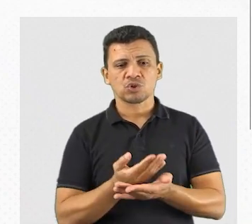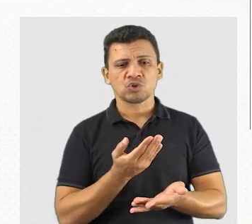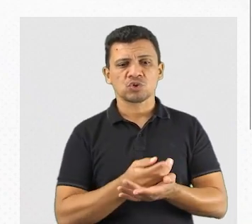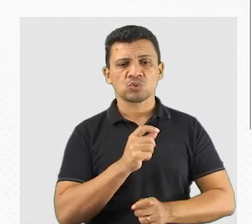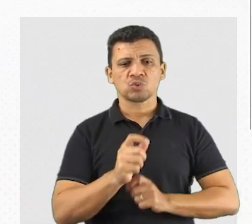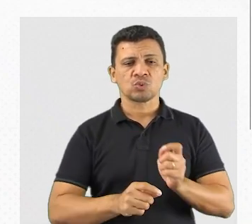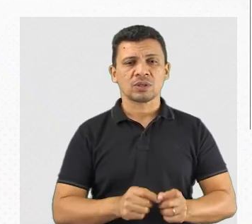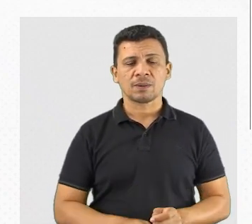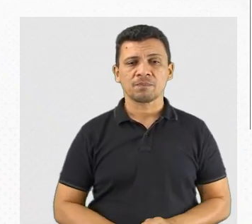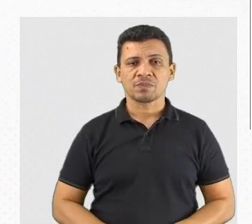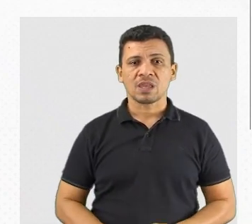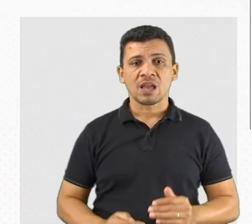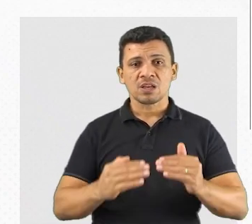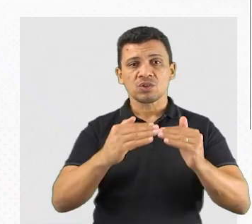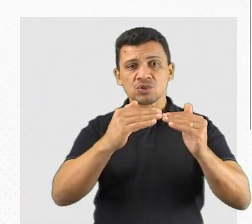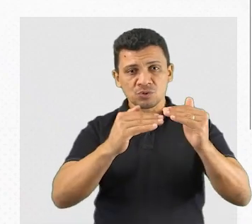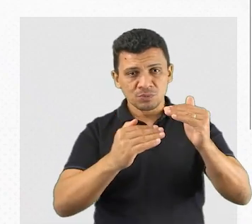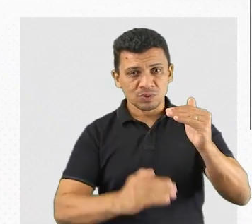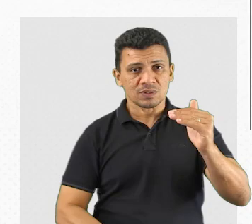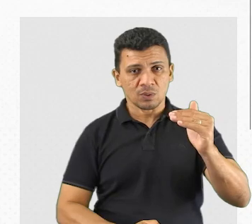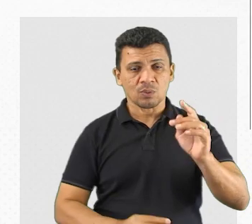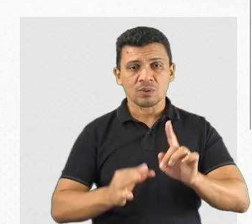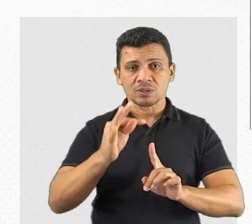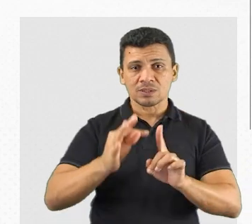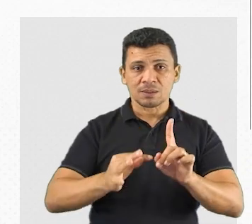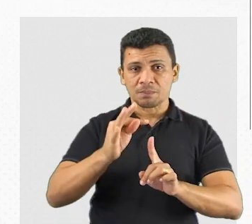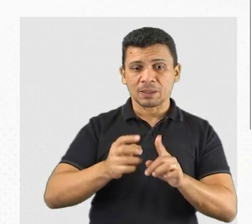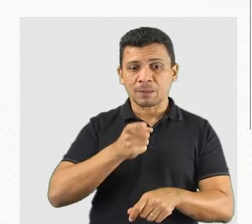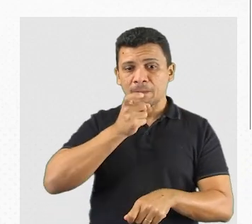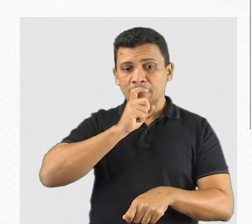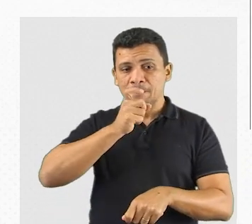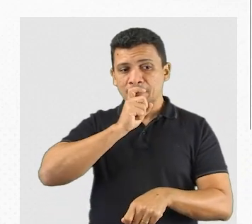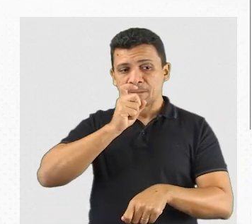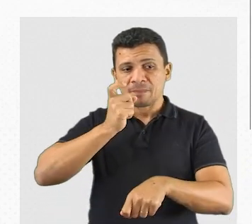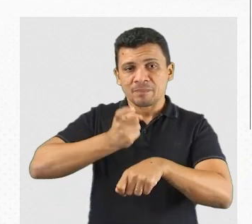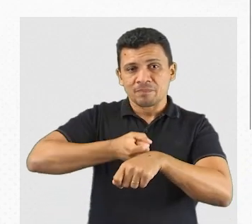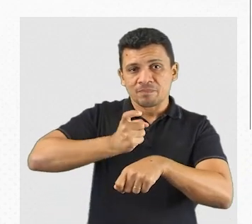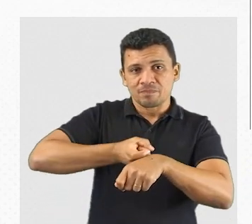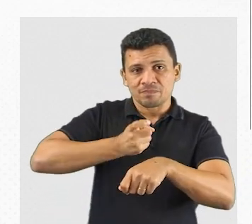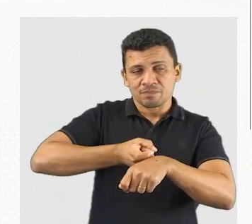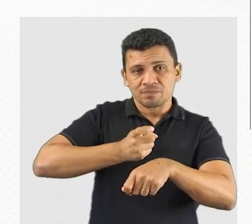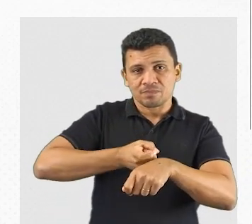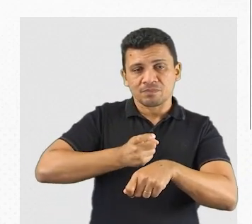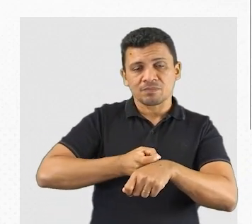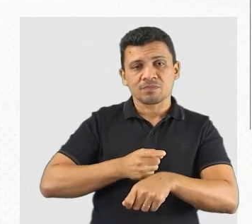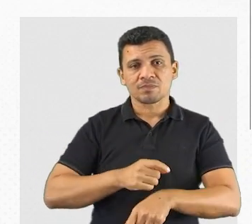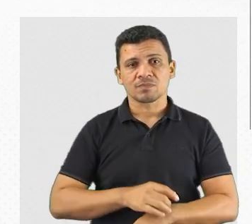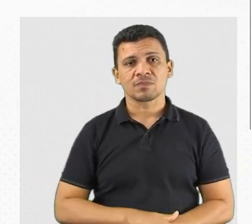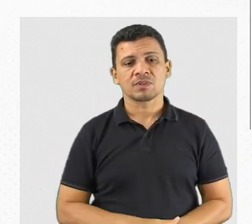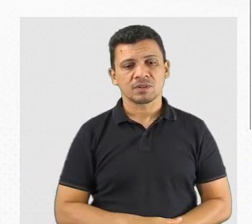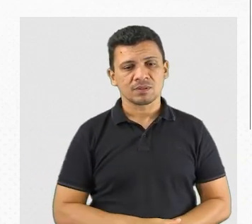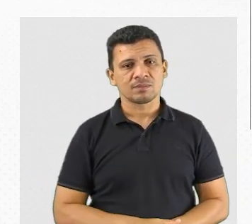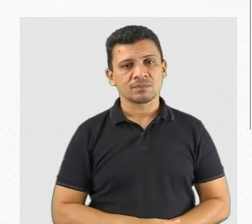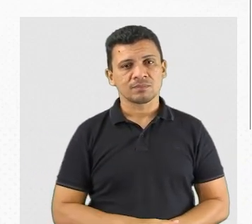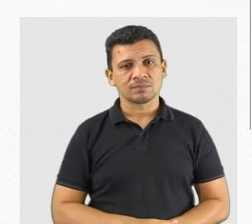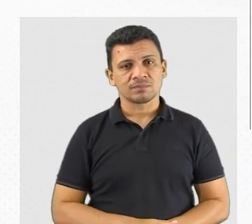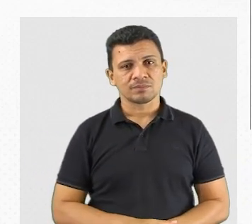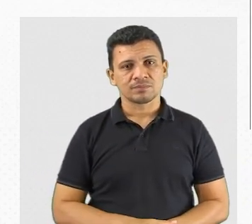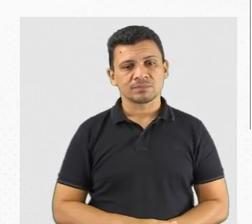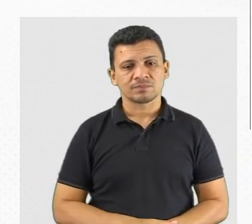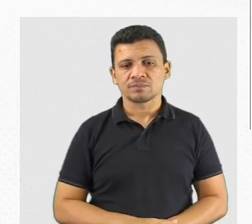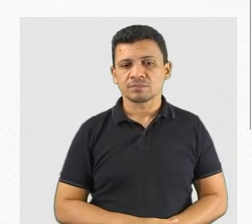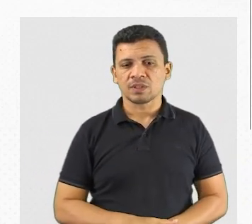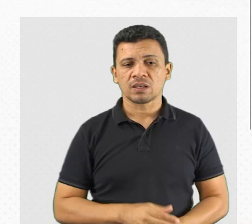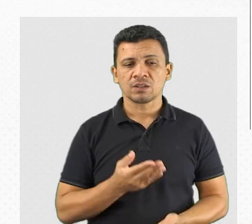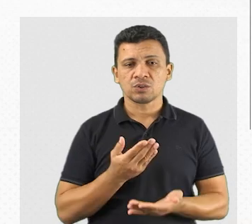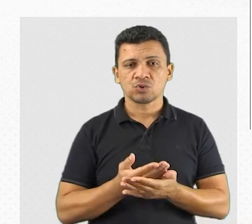O abaixamento da temperatura de congelamento. Essa palavra aí não está errada, tá? Abaixamento é uma palavra muito estranha, mas está certo.